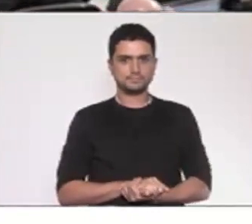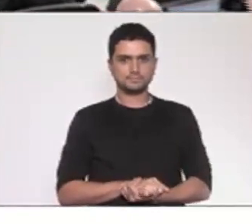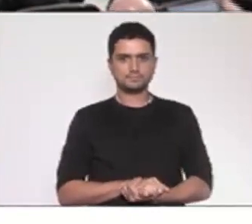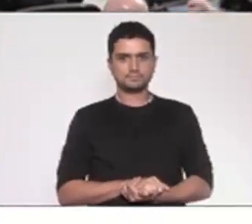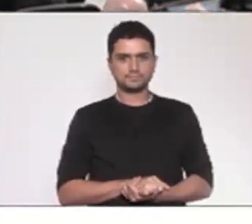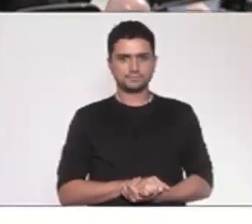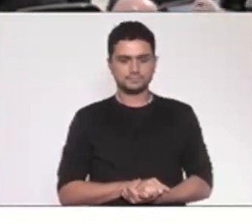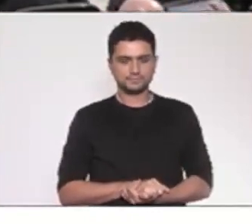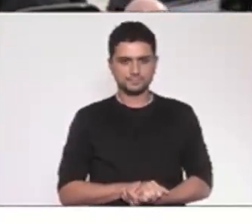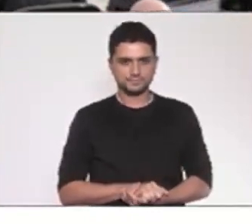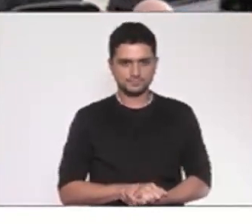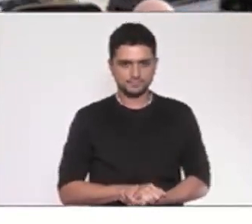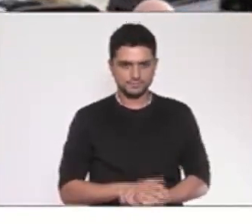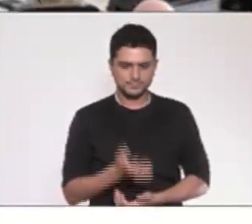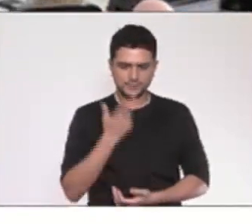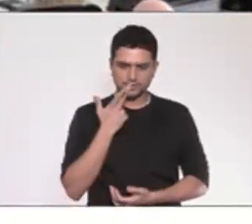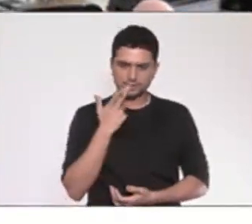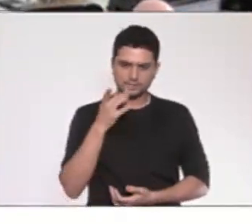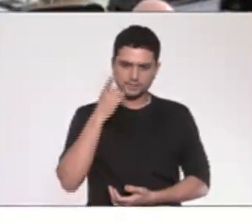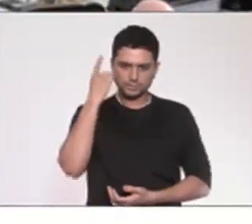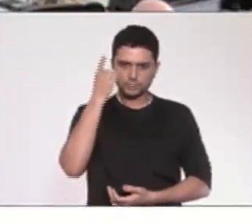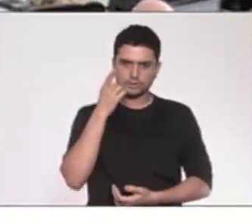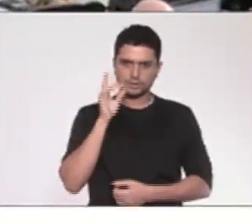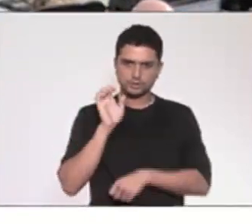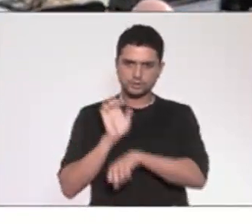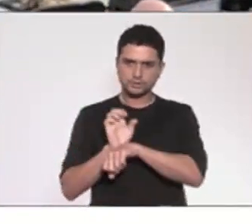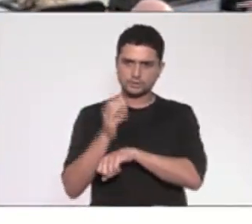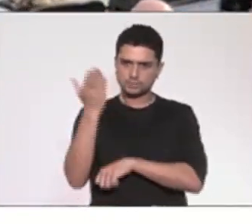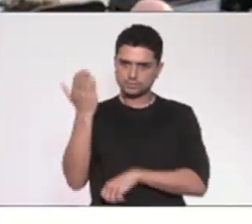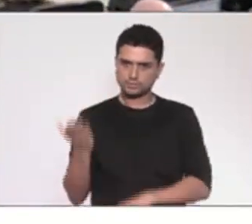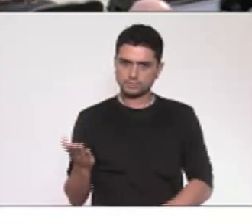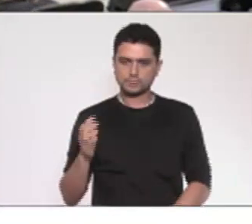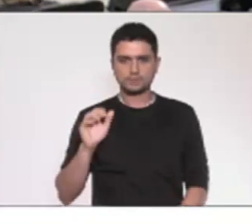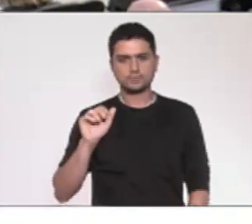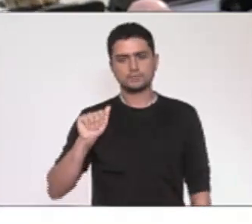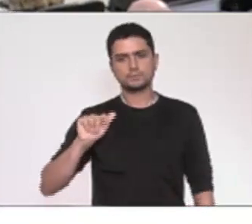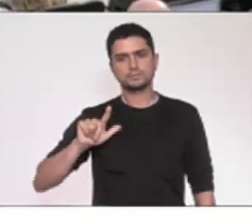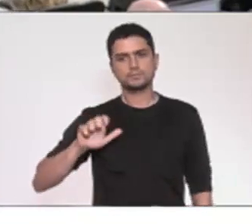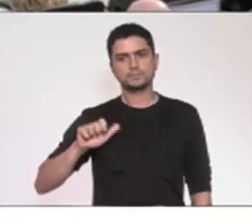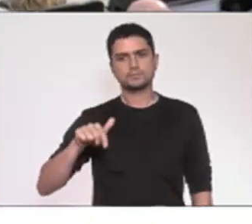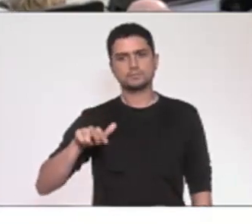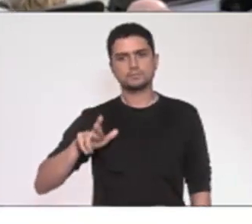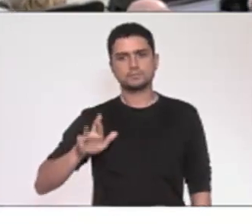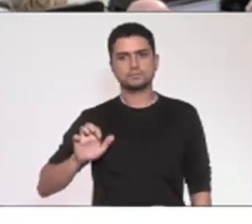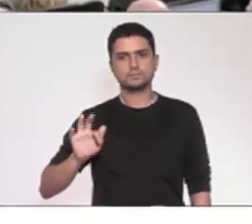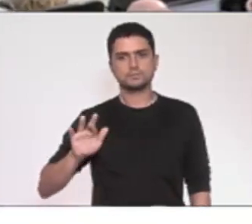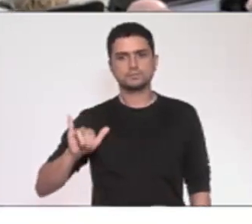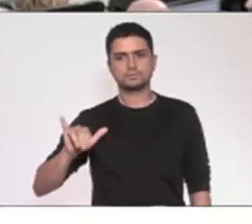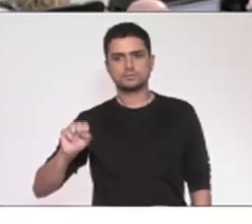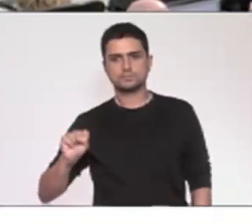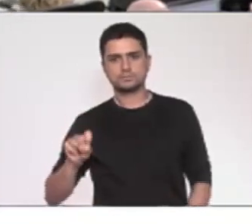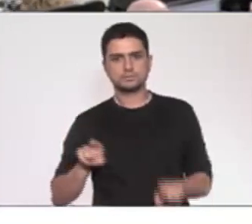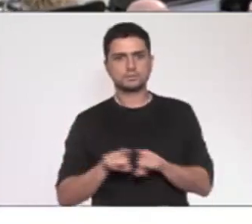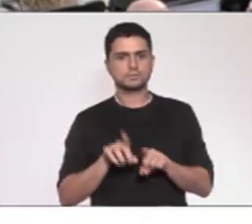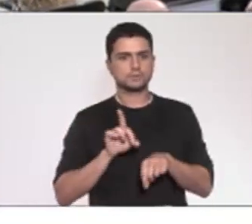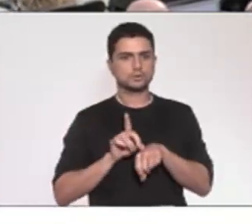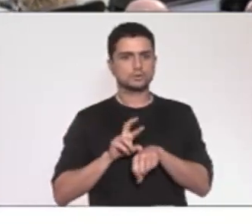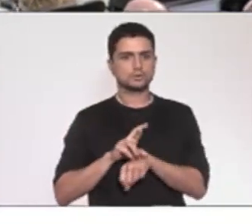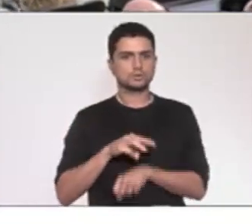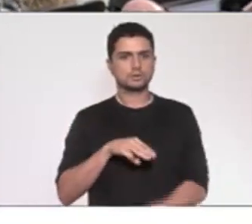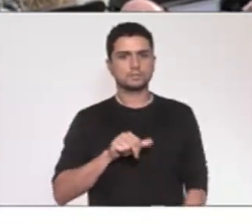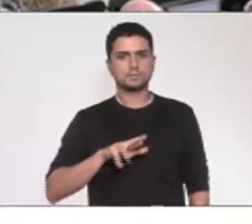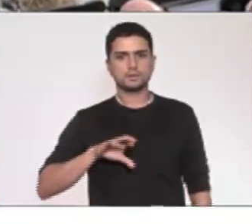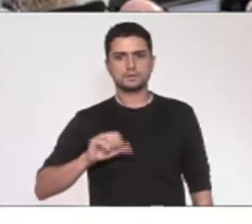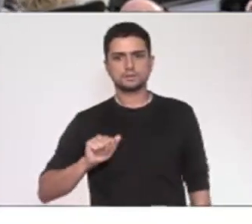Gostaria de consignar a presença dos deputados estaduais Alexandre Freitas, doutora Marta Rocha, Márcio Canela,